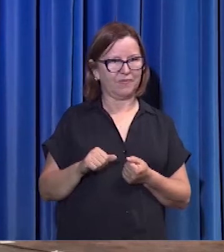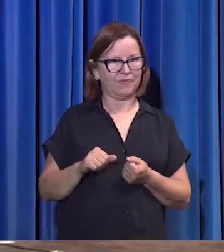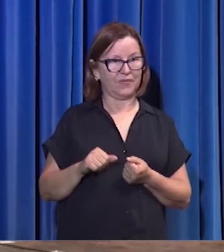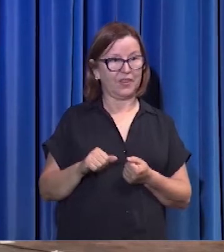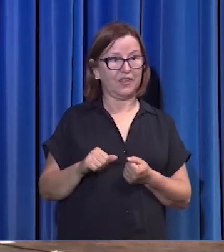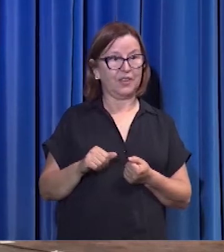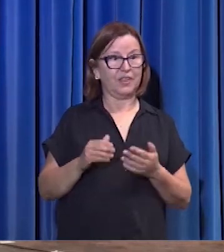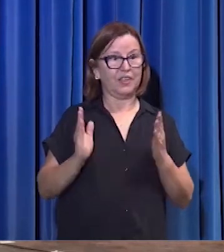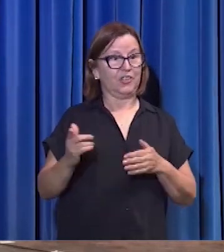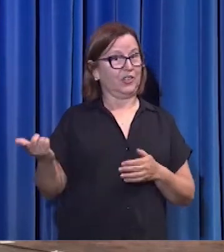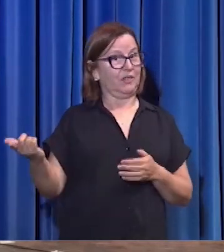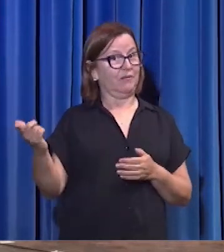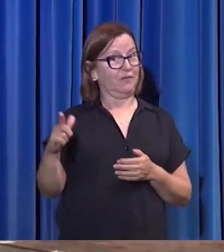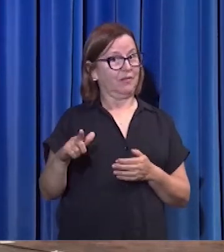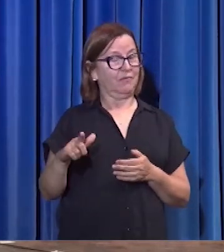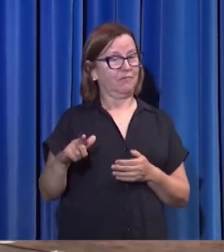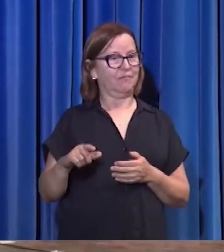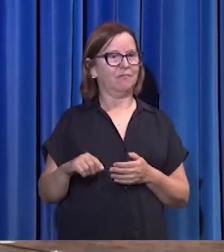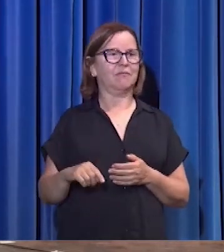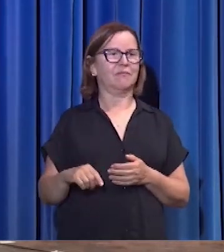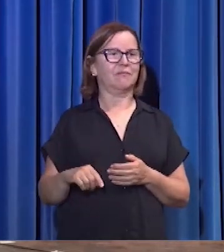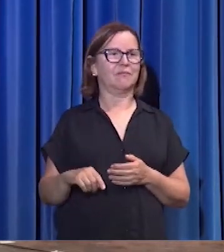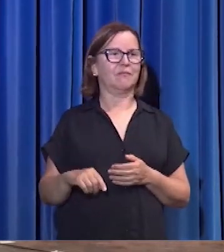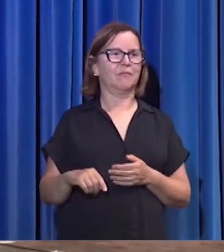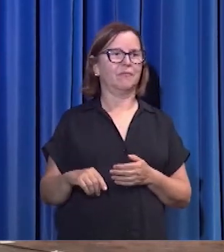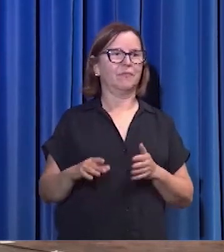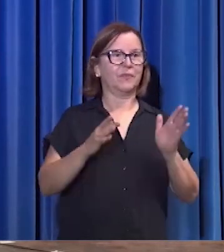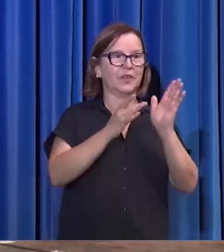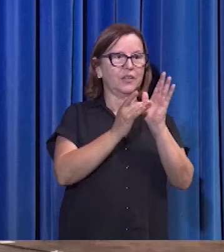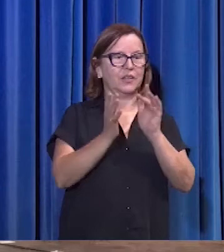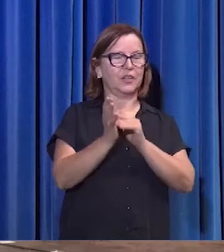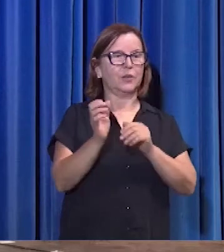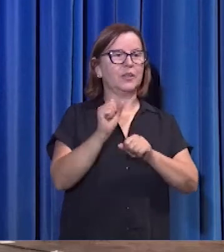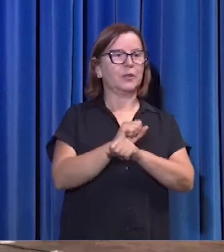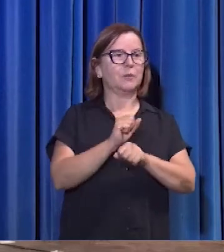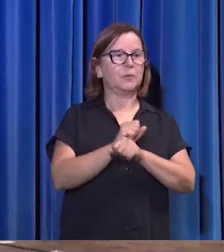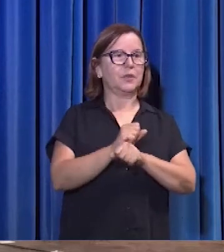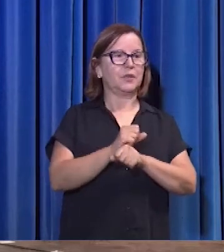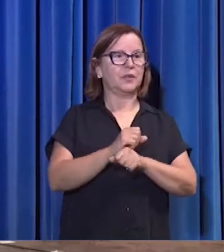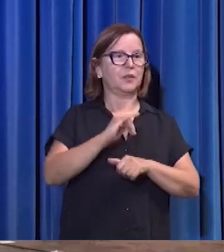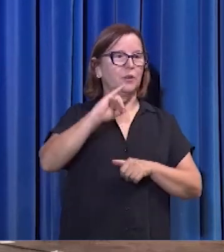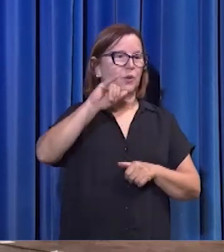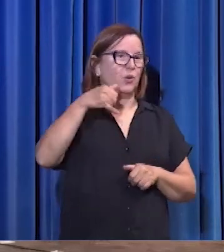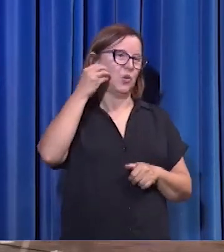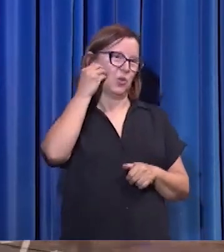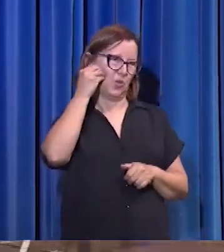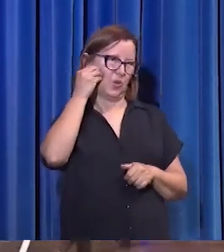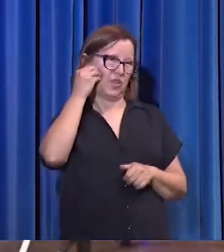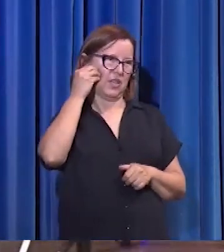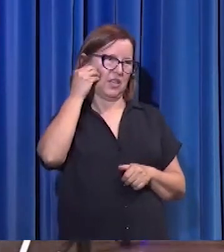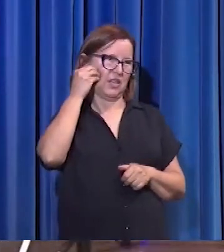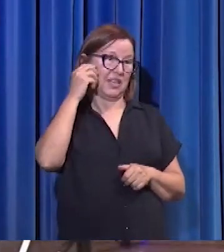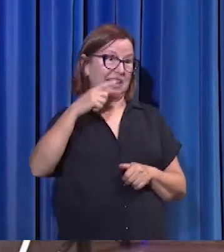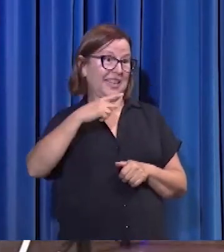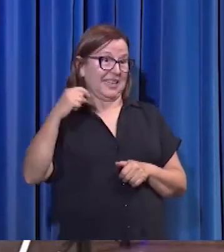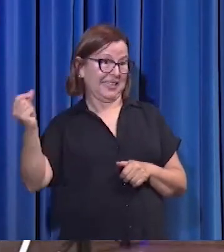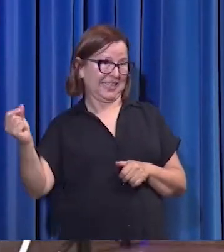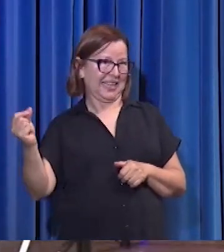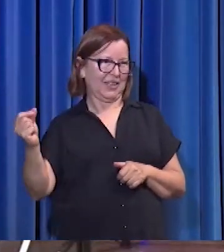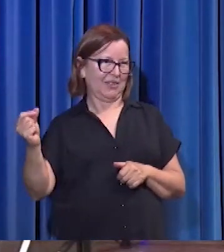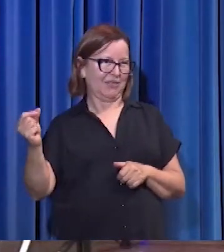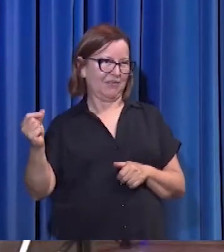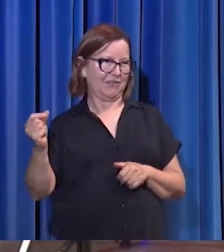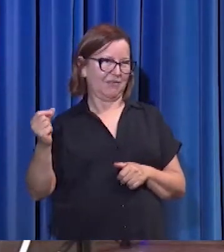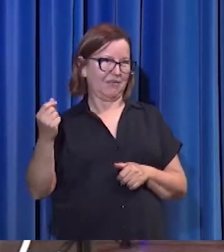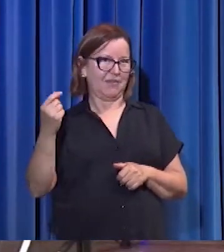aí. Jesus estava esperando Judas, que tinha saído para entrar em contato